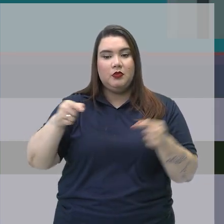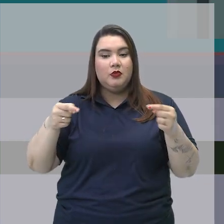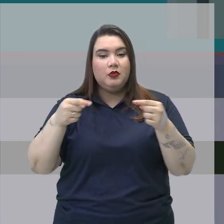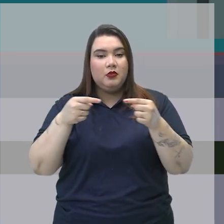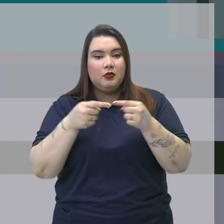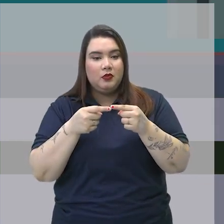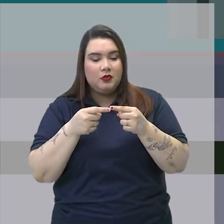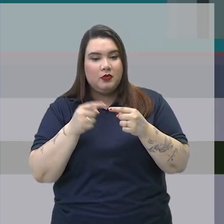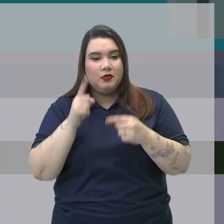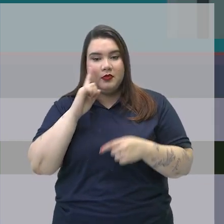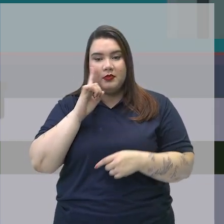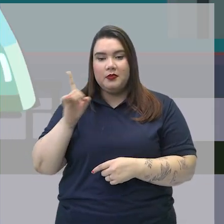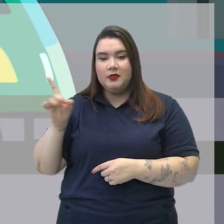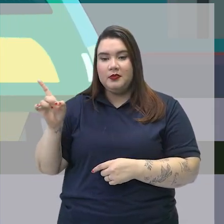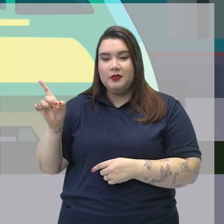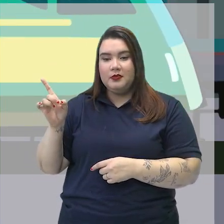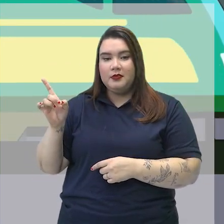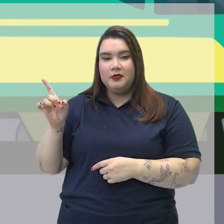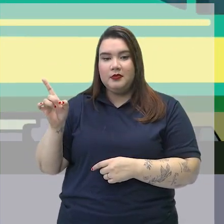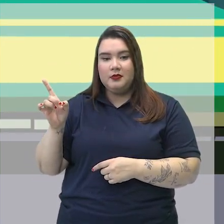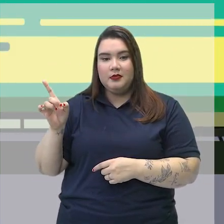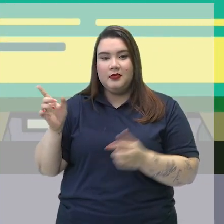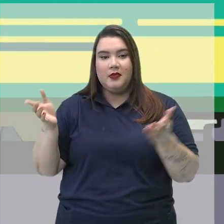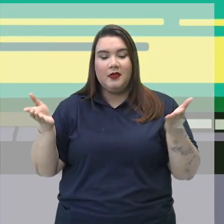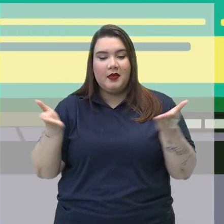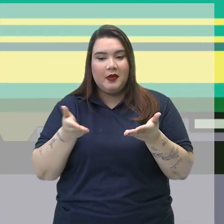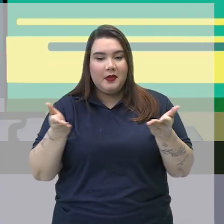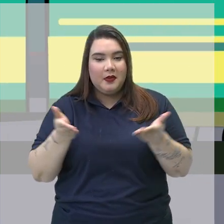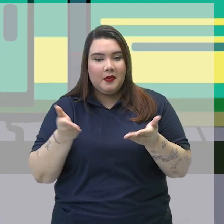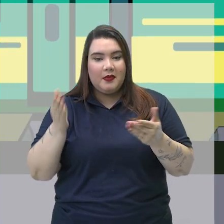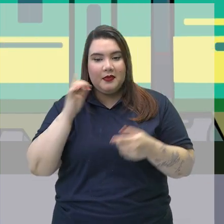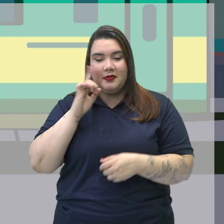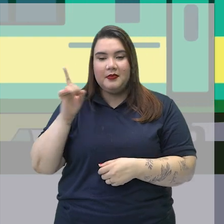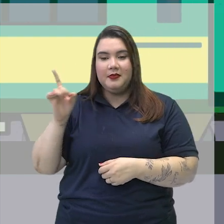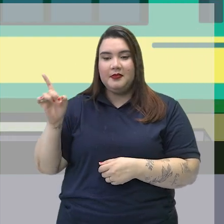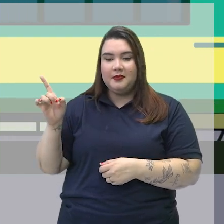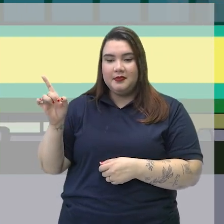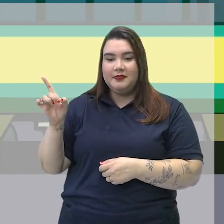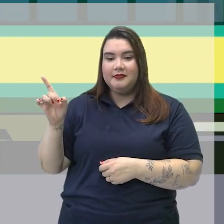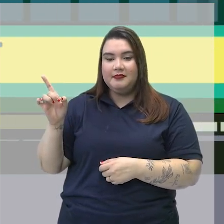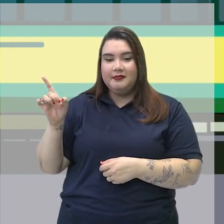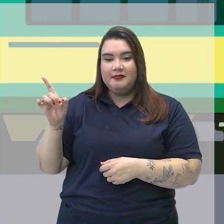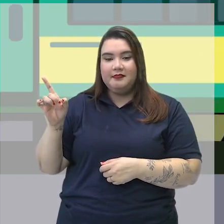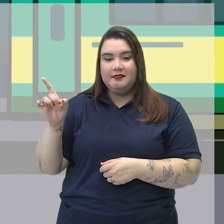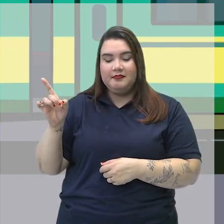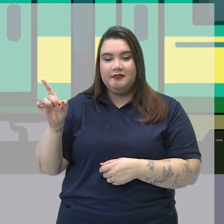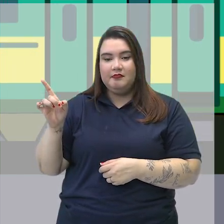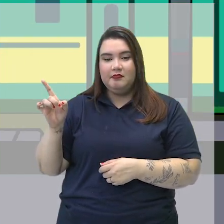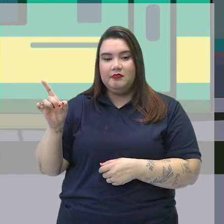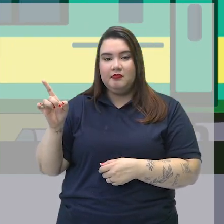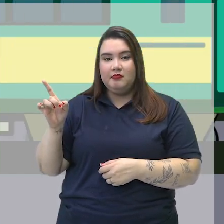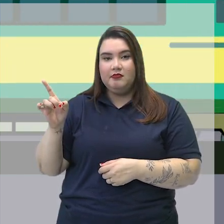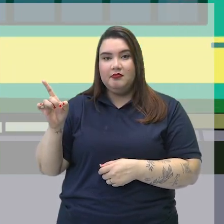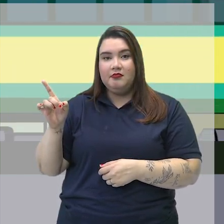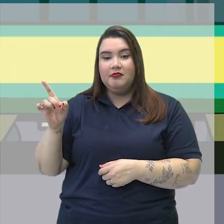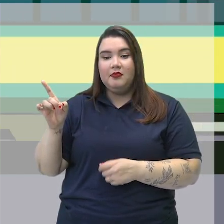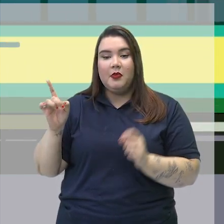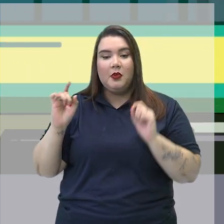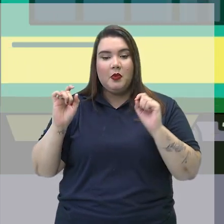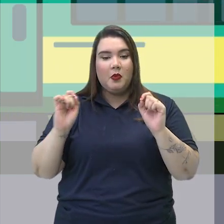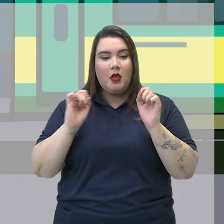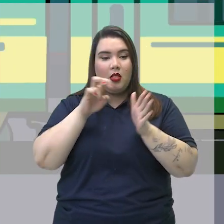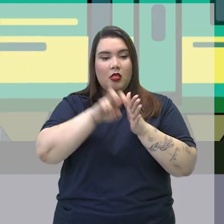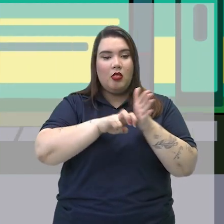nosso trem de antigamente. E agora, olha só, o nosso maglev passando aí, né? São